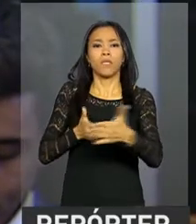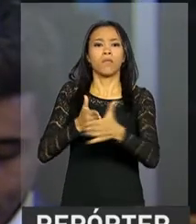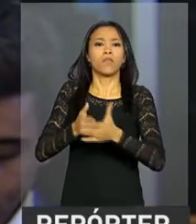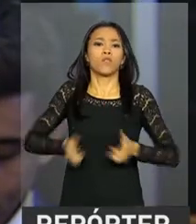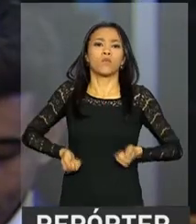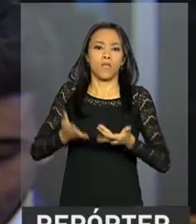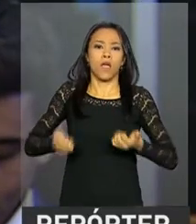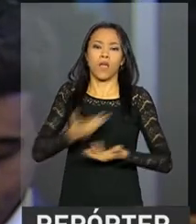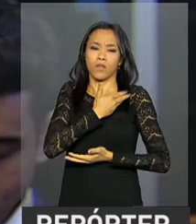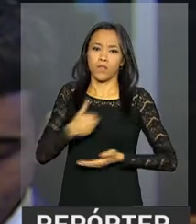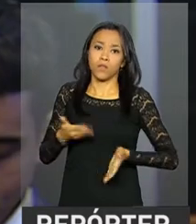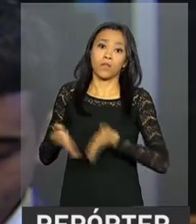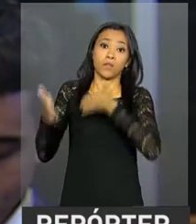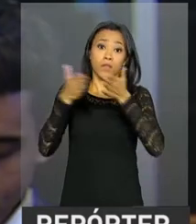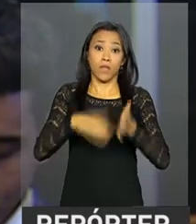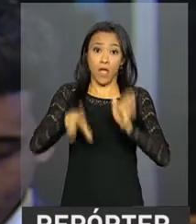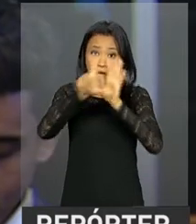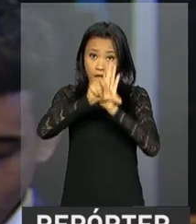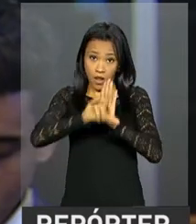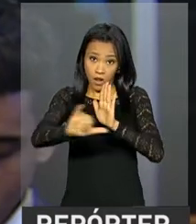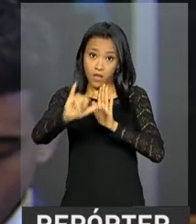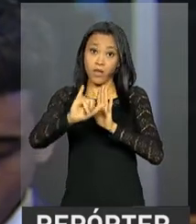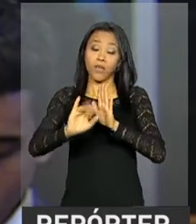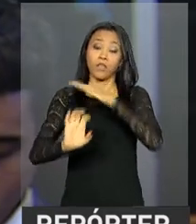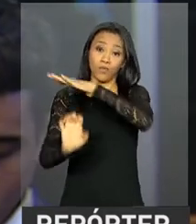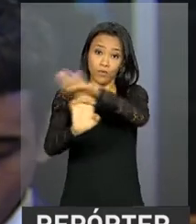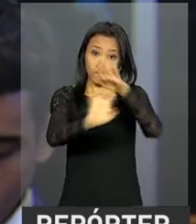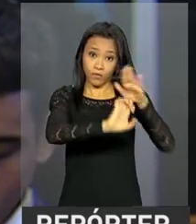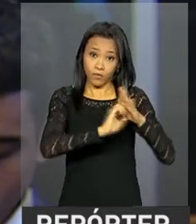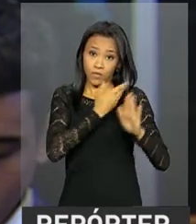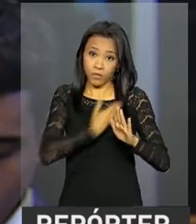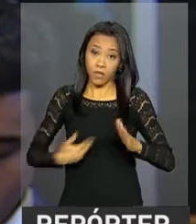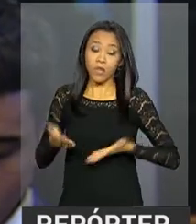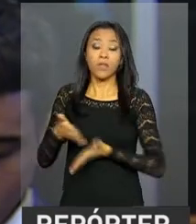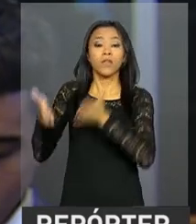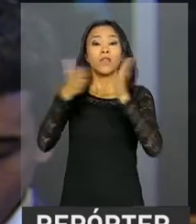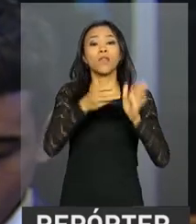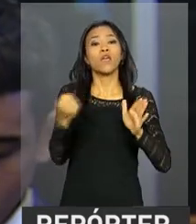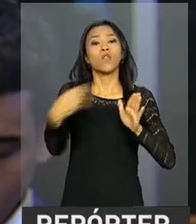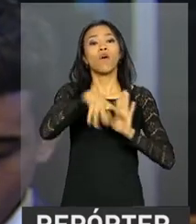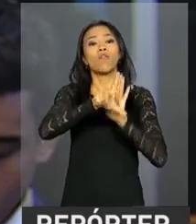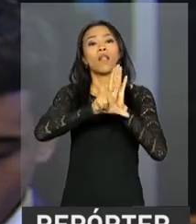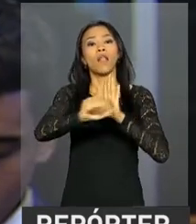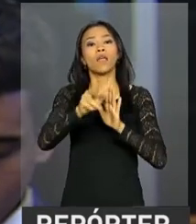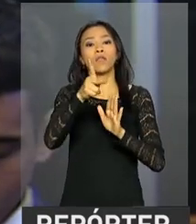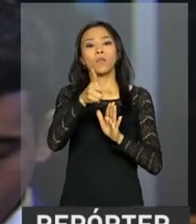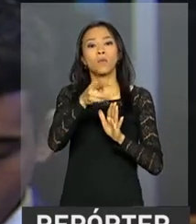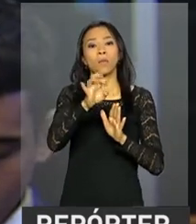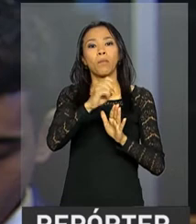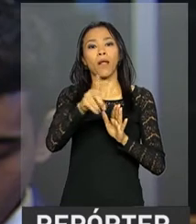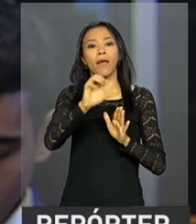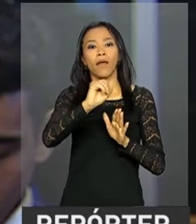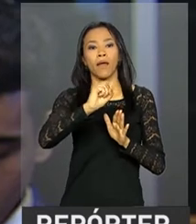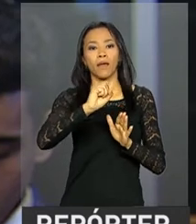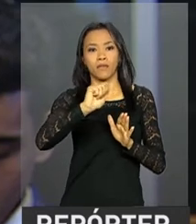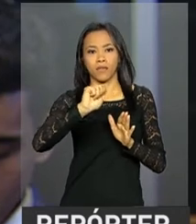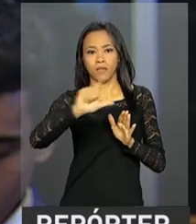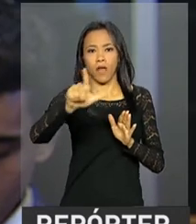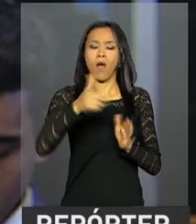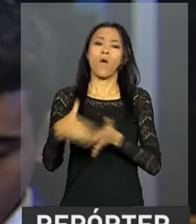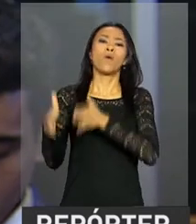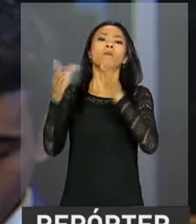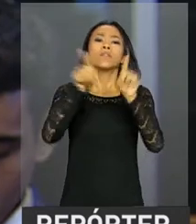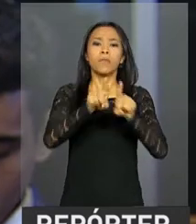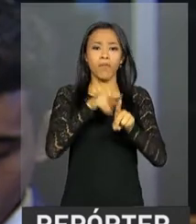públicos, a lei de responsabilidade das estatais e a nova lei do pré-sal. O presidente destacou ainda a valorização do